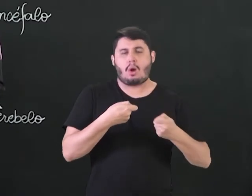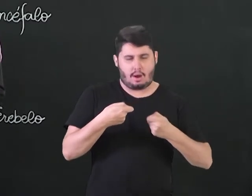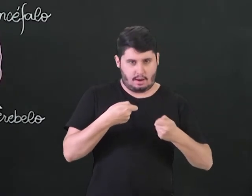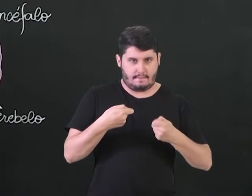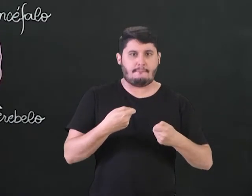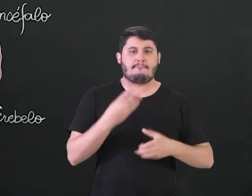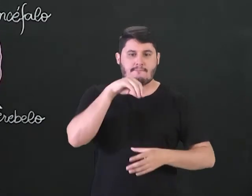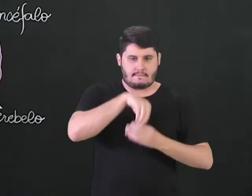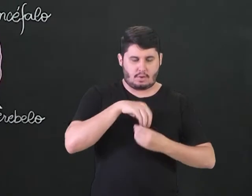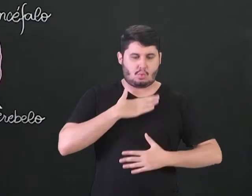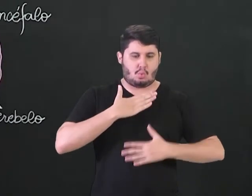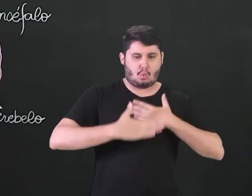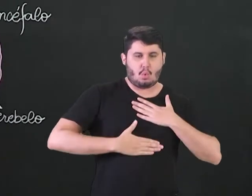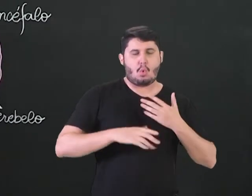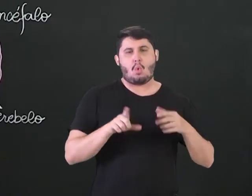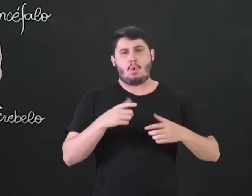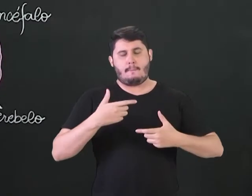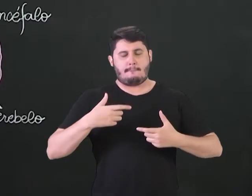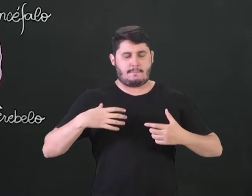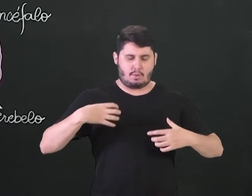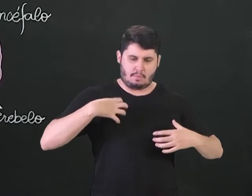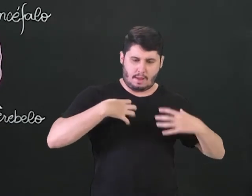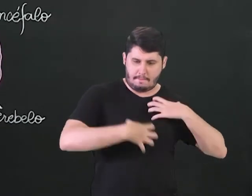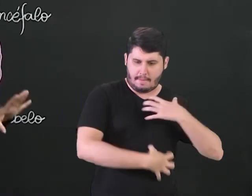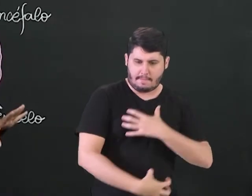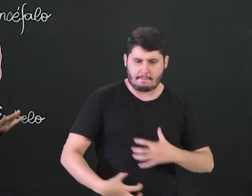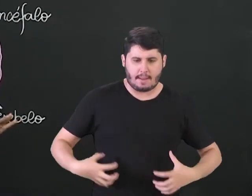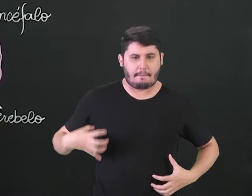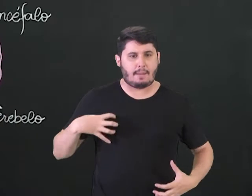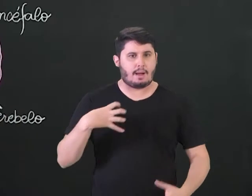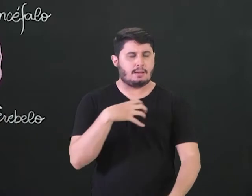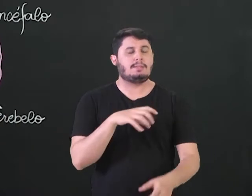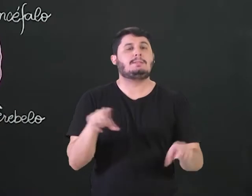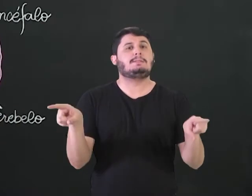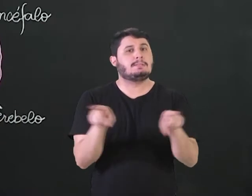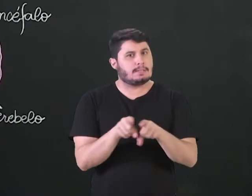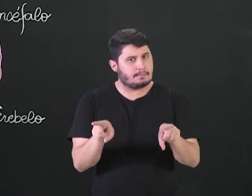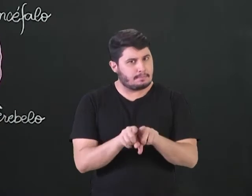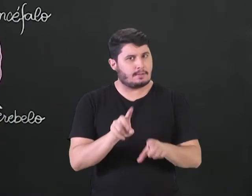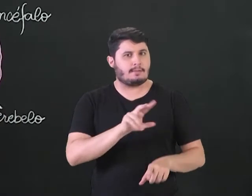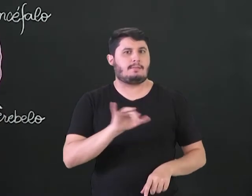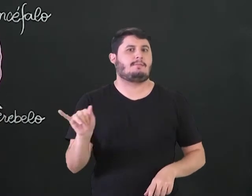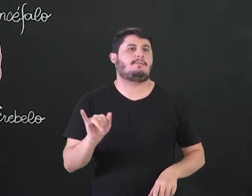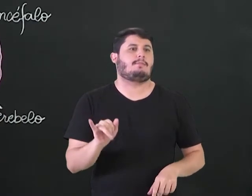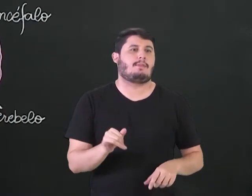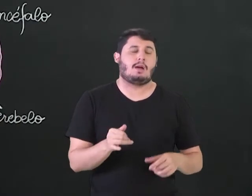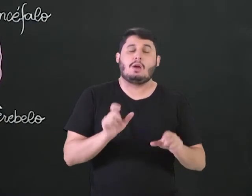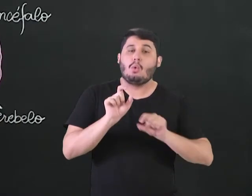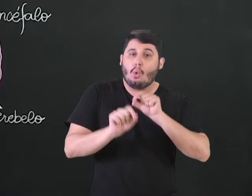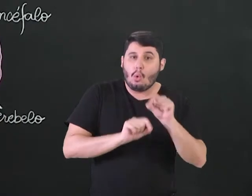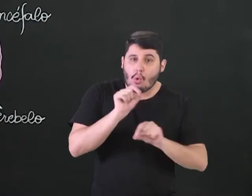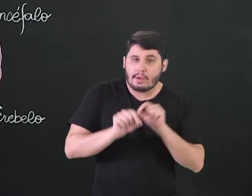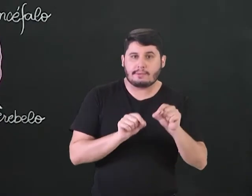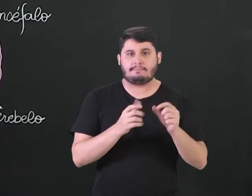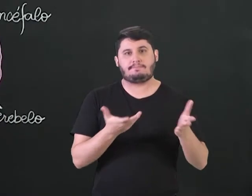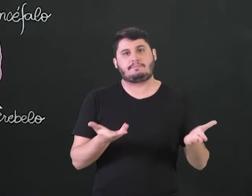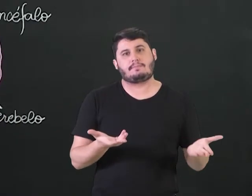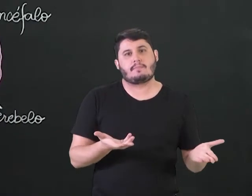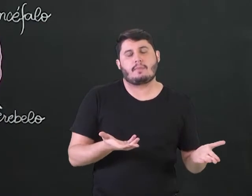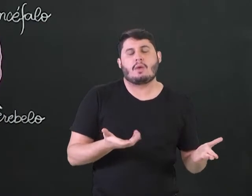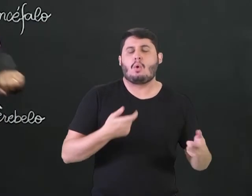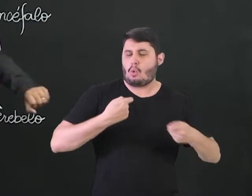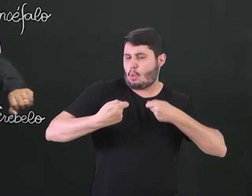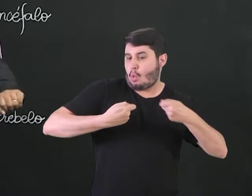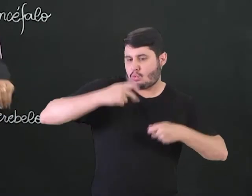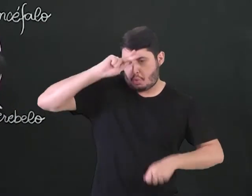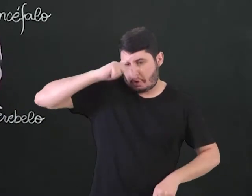Parte dele vai funcionar de forma autônoma, independente da nossa vontade, e parte dele vai funcionar com o nosso controle.